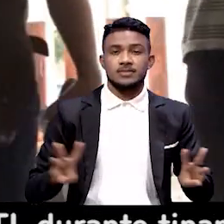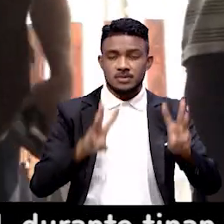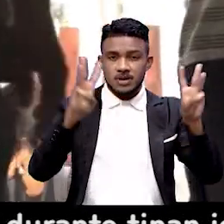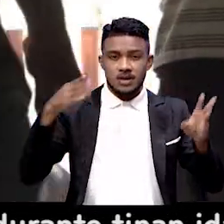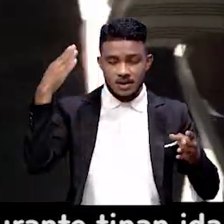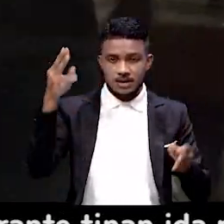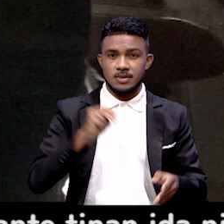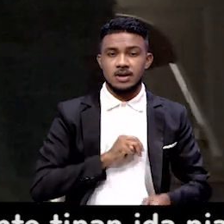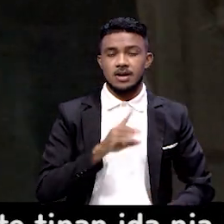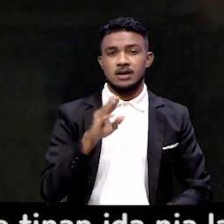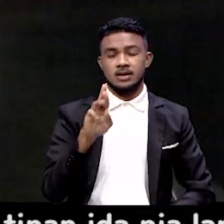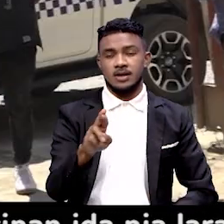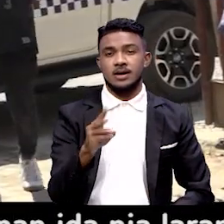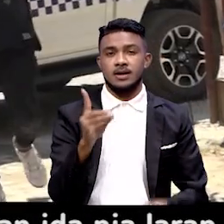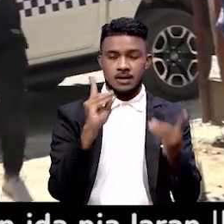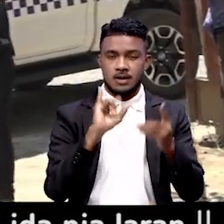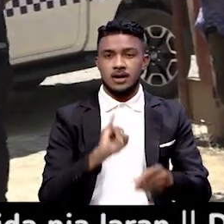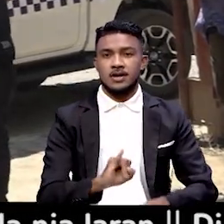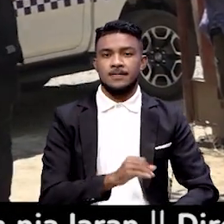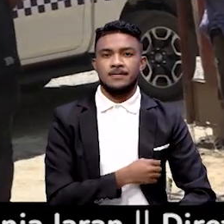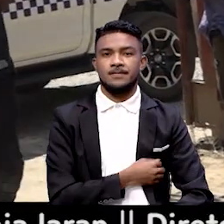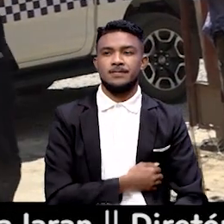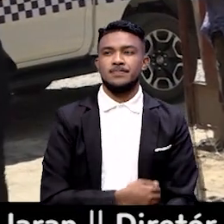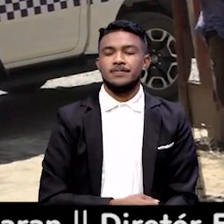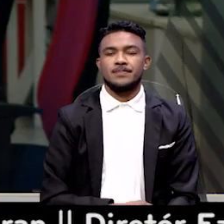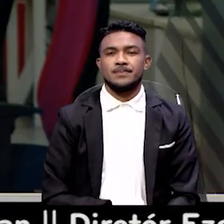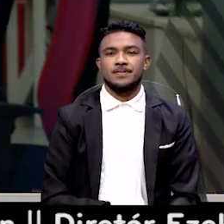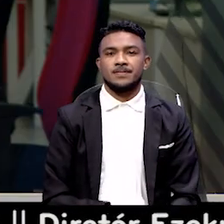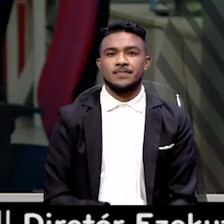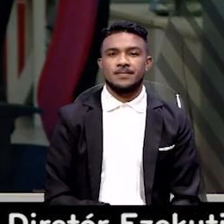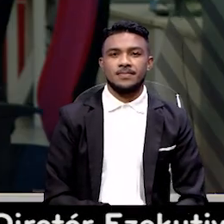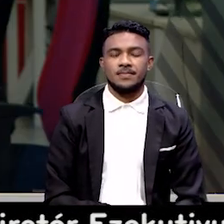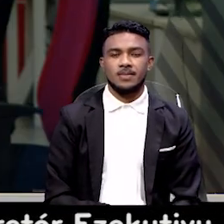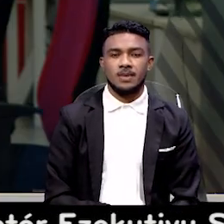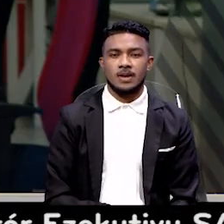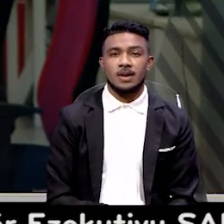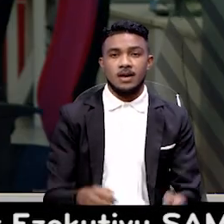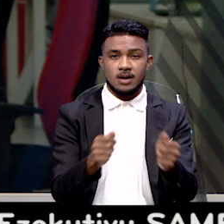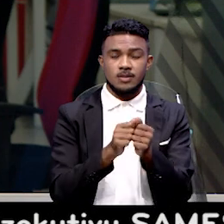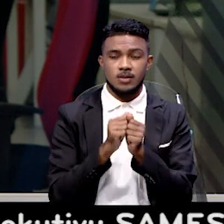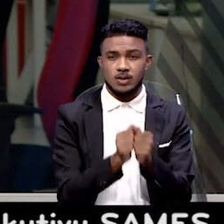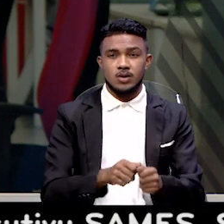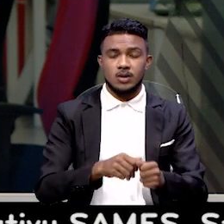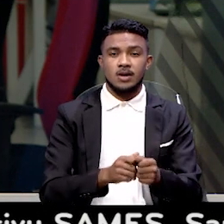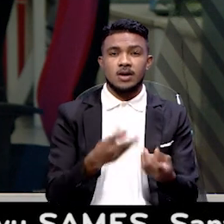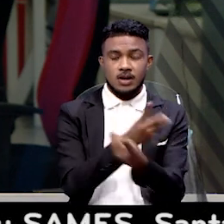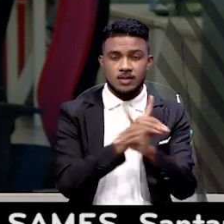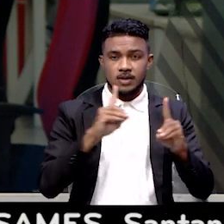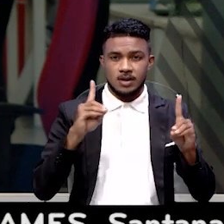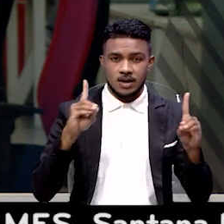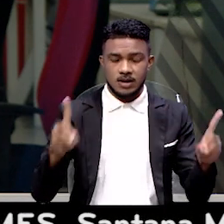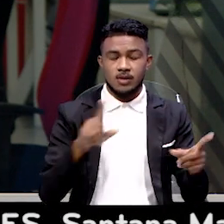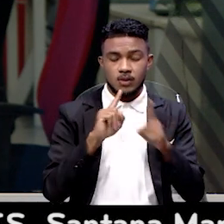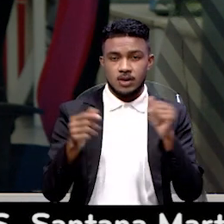Dili. Abrang Maral, Justiniano Nano, ZMN. União Movimento Democrático Patrióticos